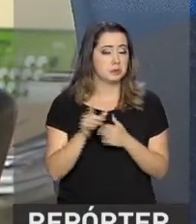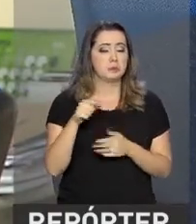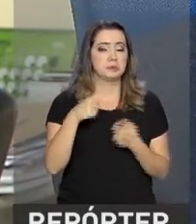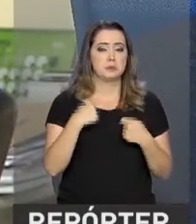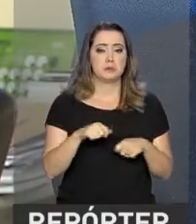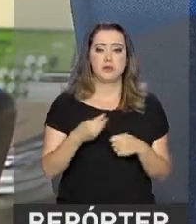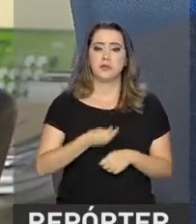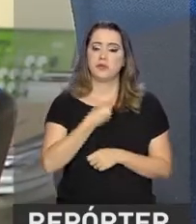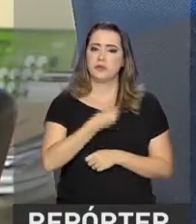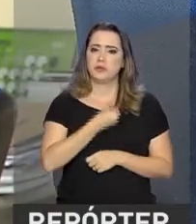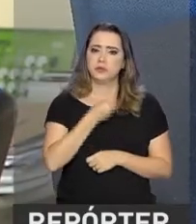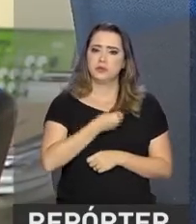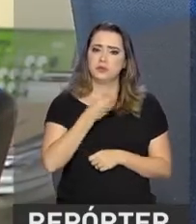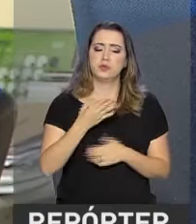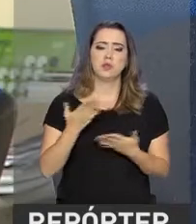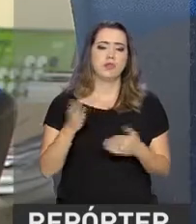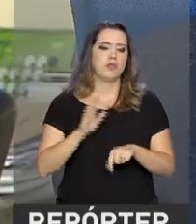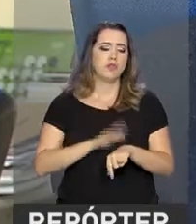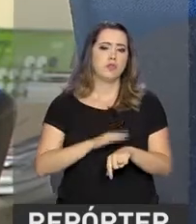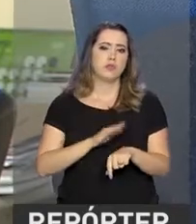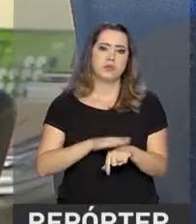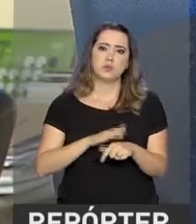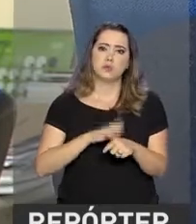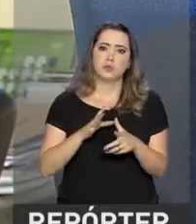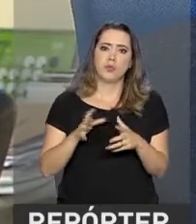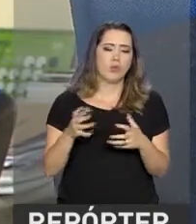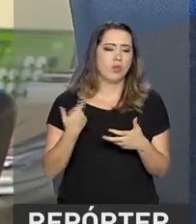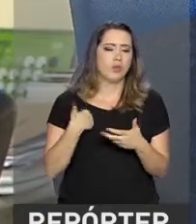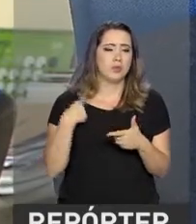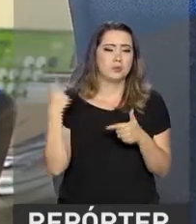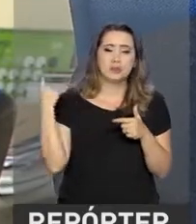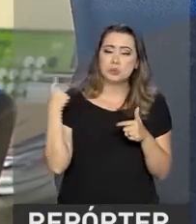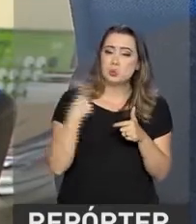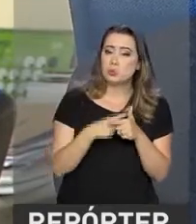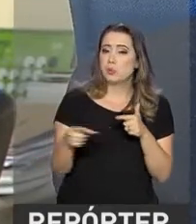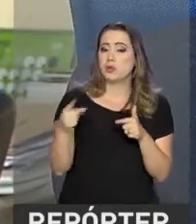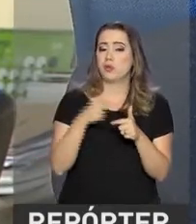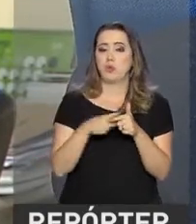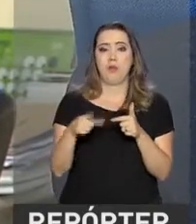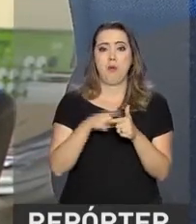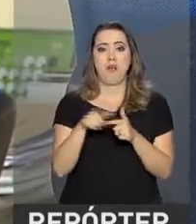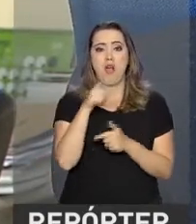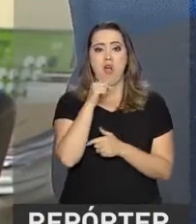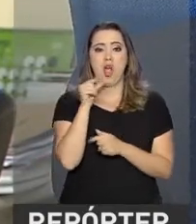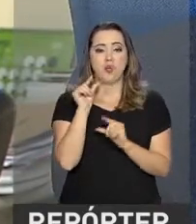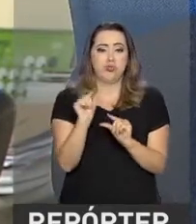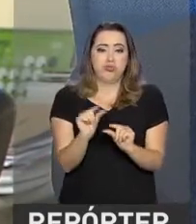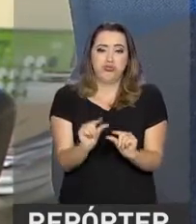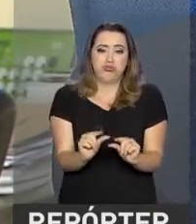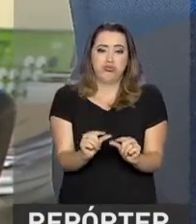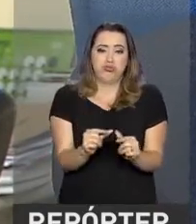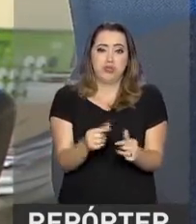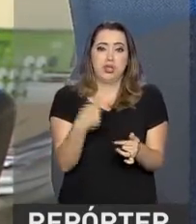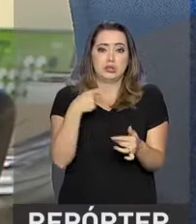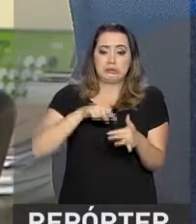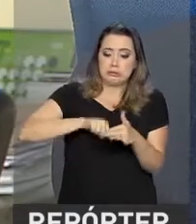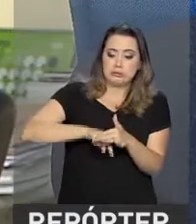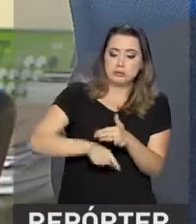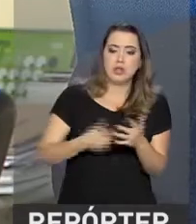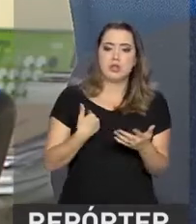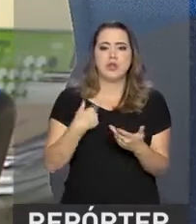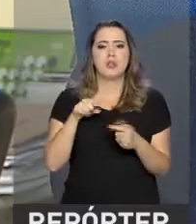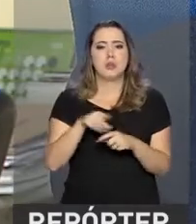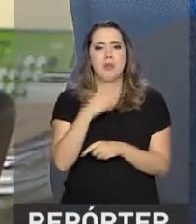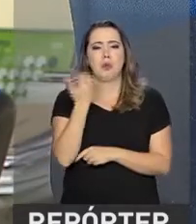que vive uma situação de criticidade hídrica muito grande, são baixos índices pluviométricos, tem um índice